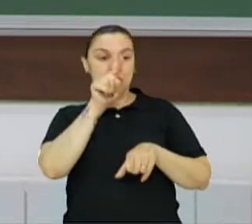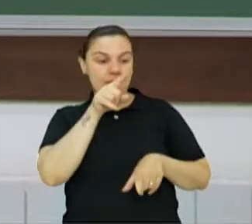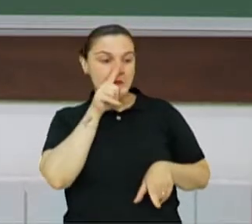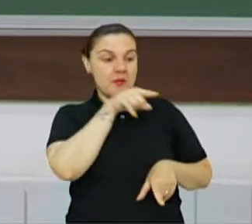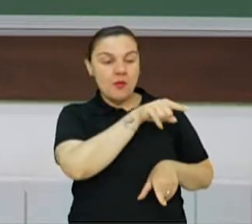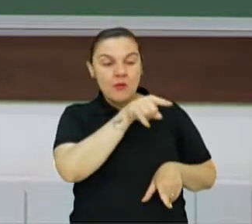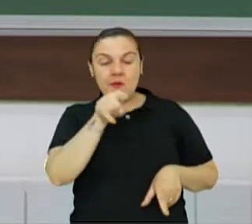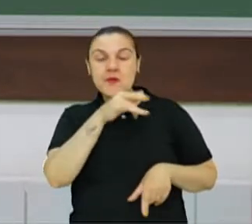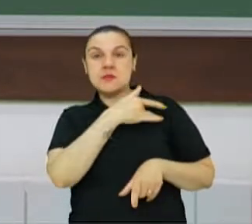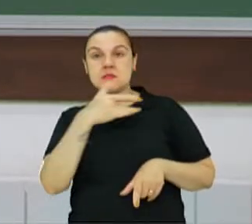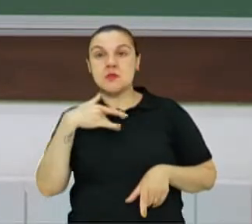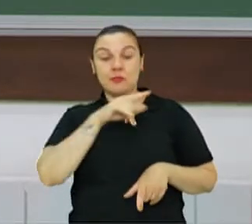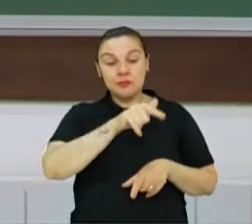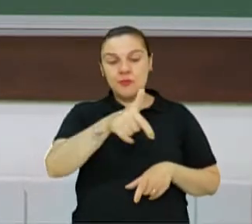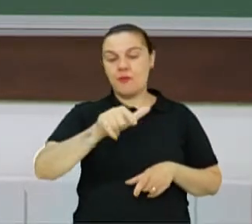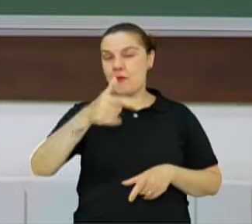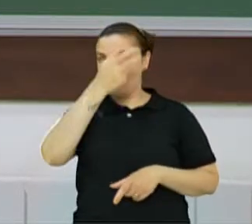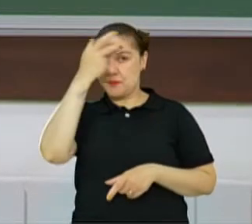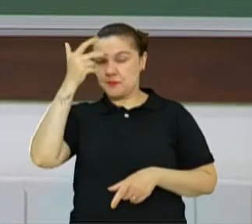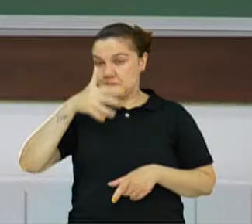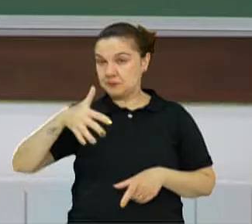a saúde de outras pessoas por aí.